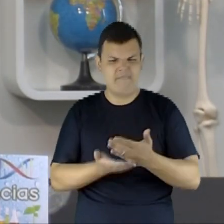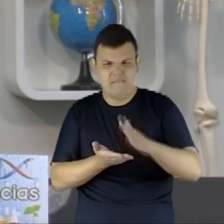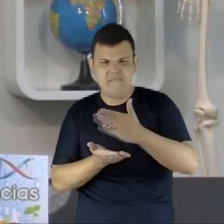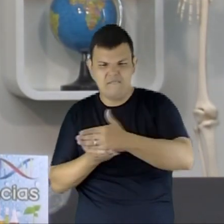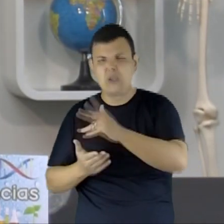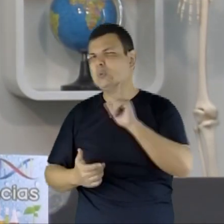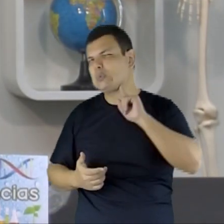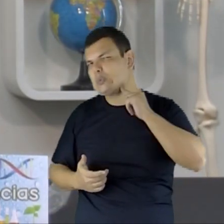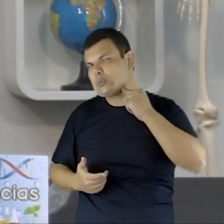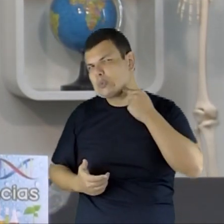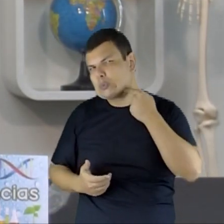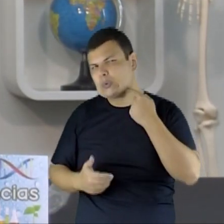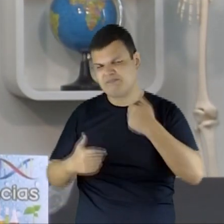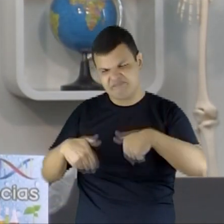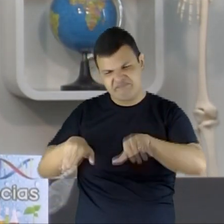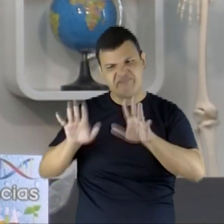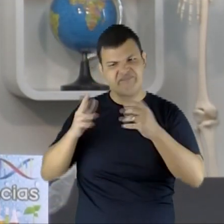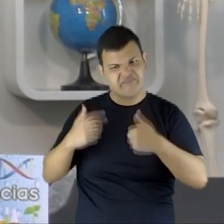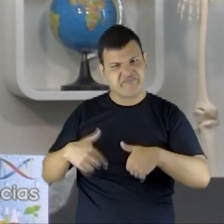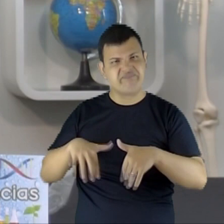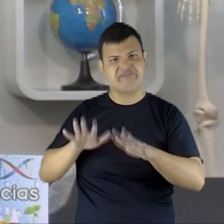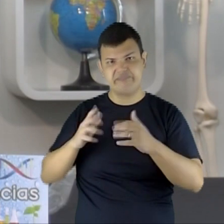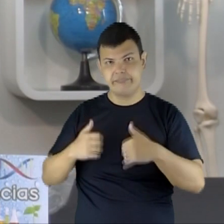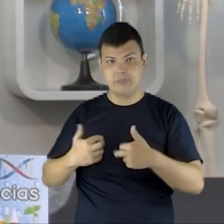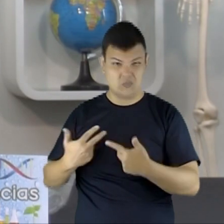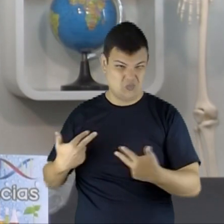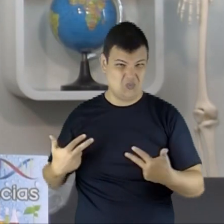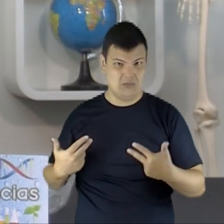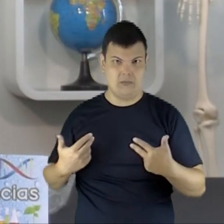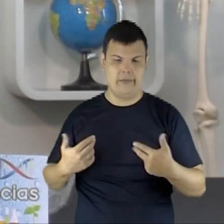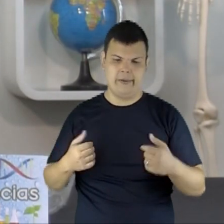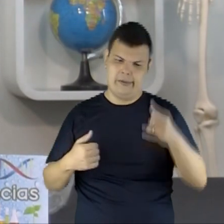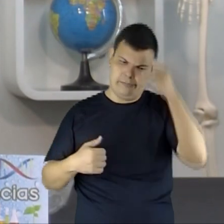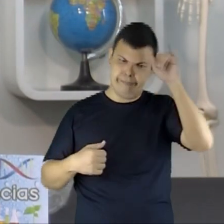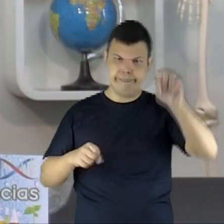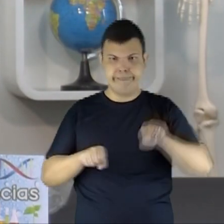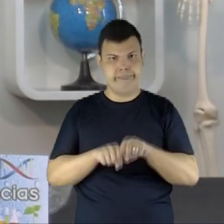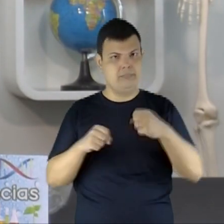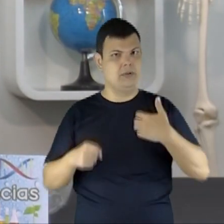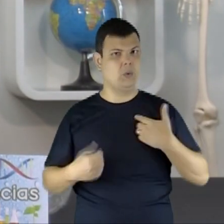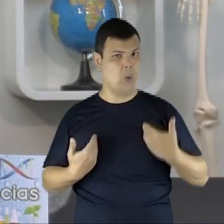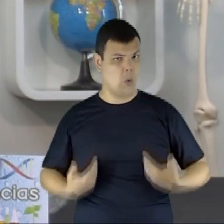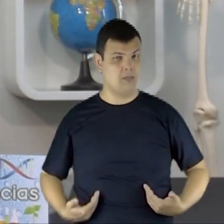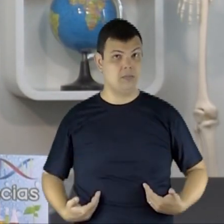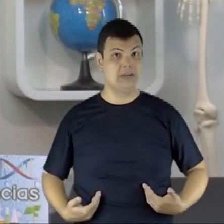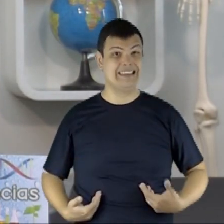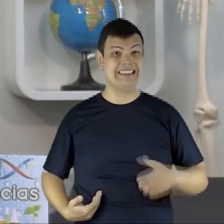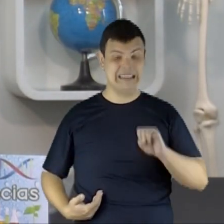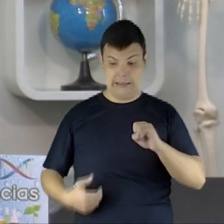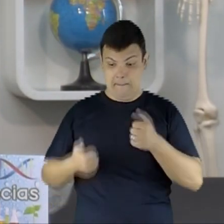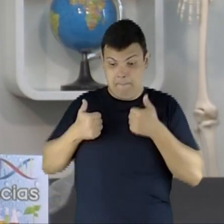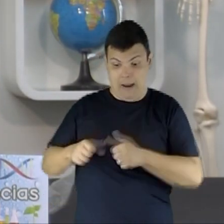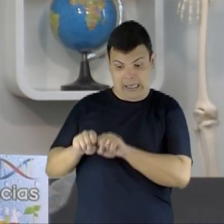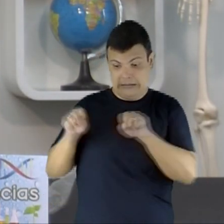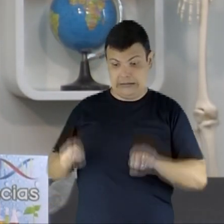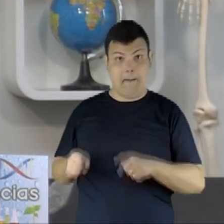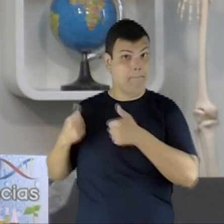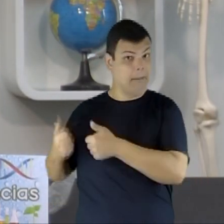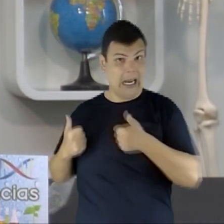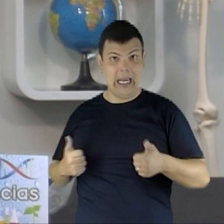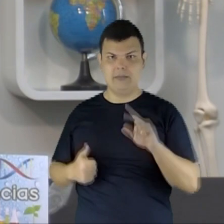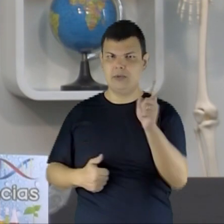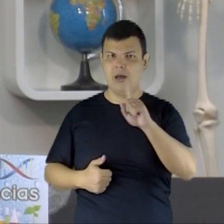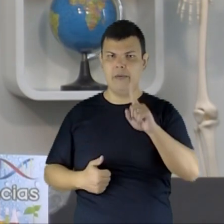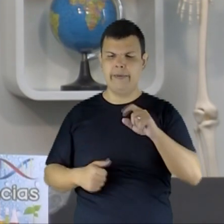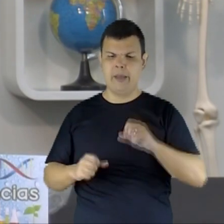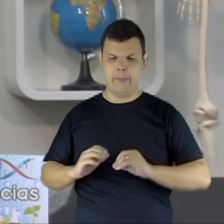excreção dessas substâncias que não servem mais para o nosso corpo, se ele não estiver funcionando adequadamente, nós vamos acumular no